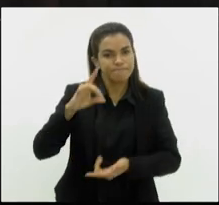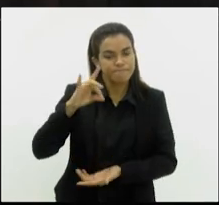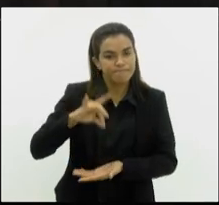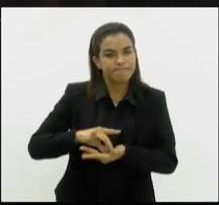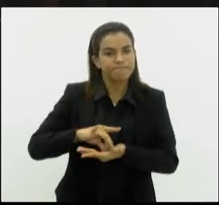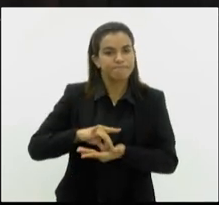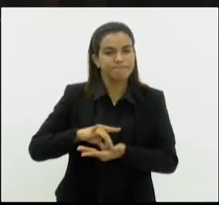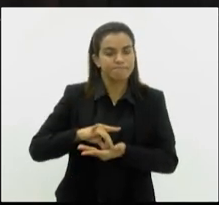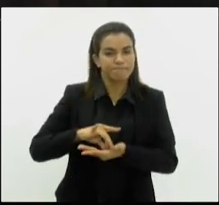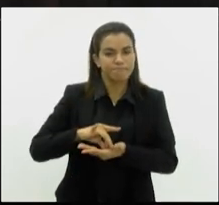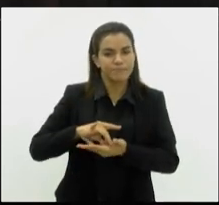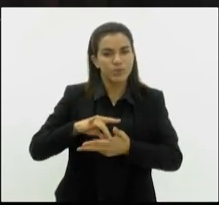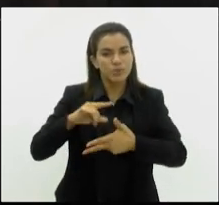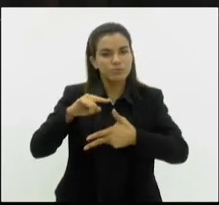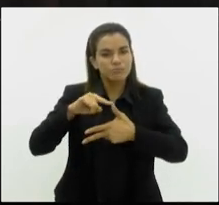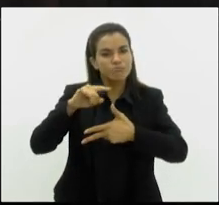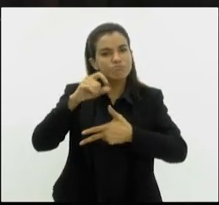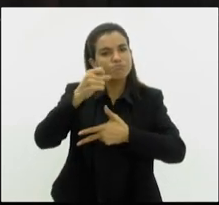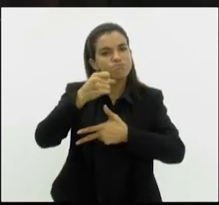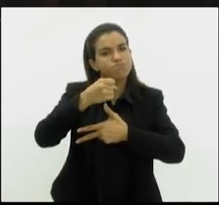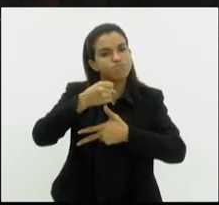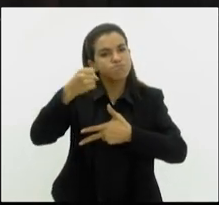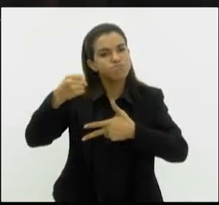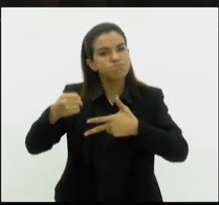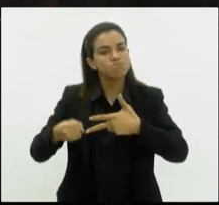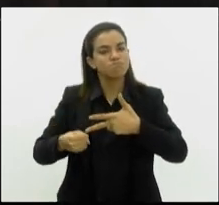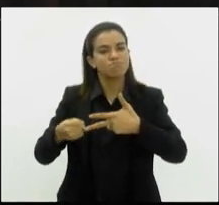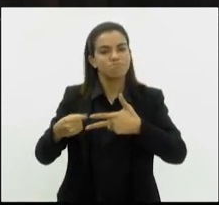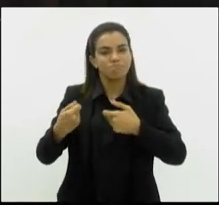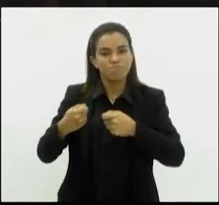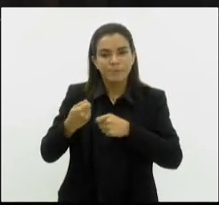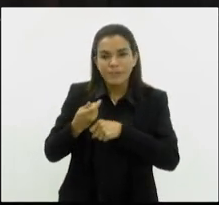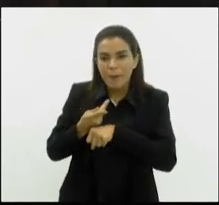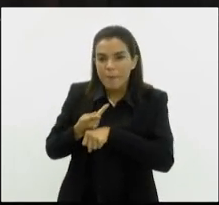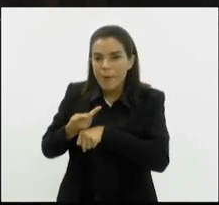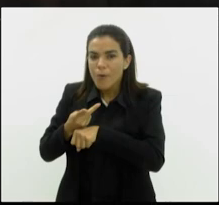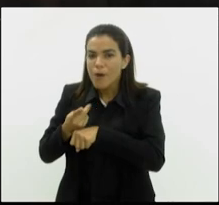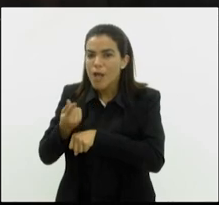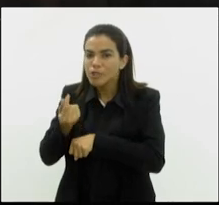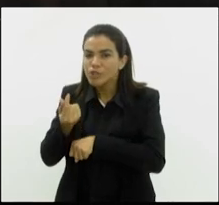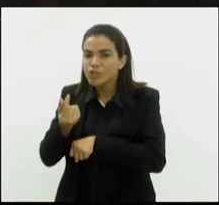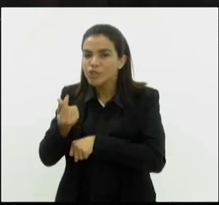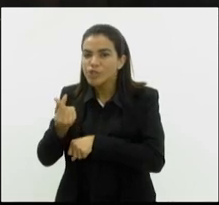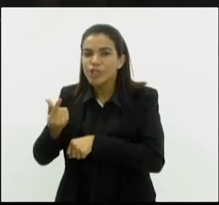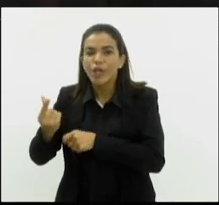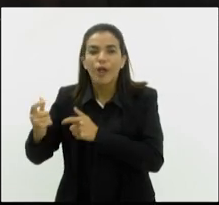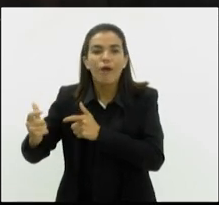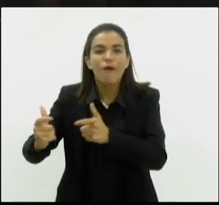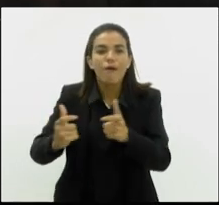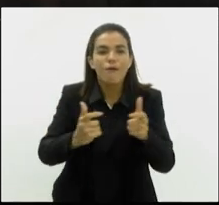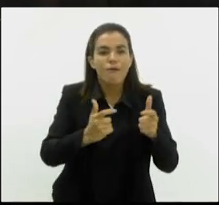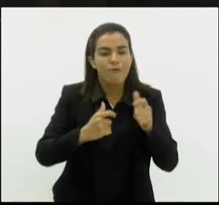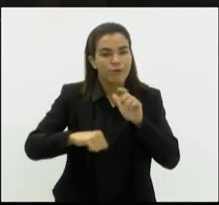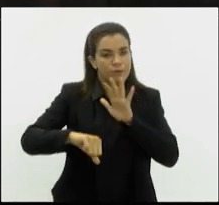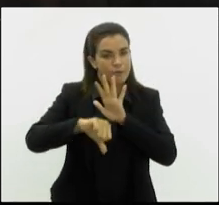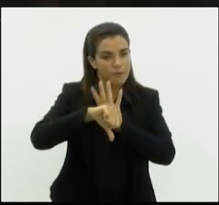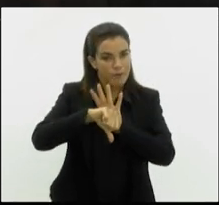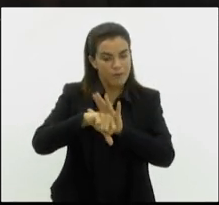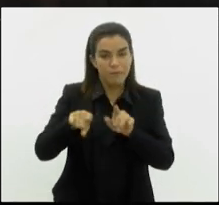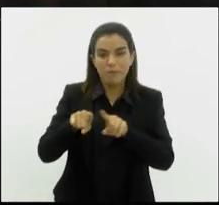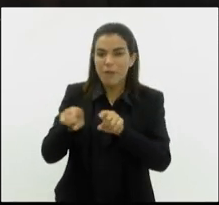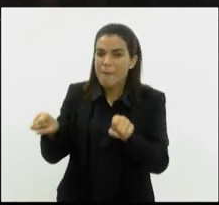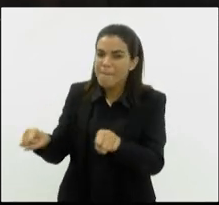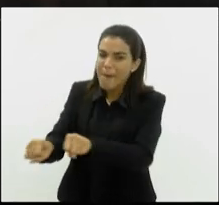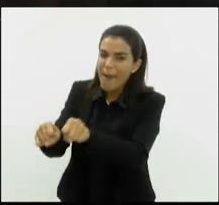de poder. Precisa perseguir o dinheiro do crime organizado. Precisa desmontar os escritórios